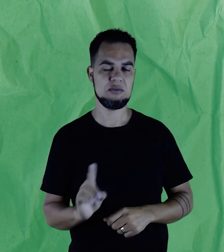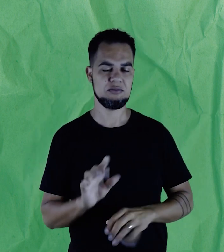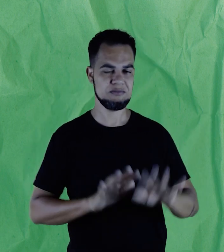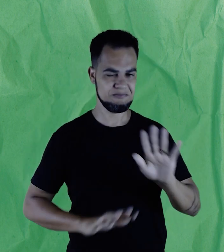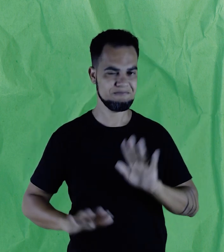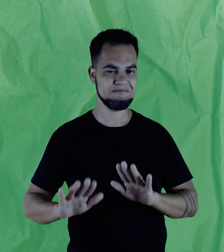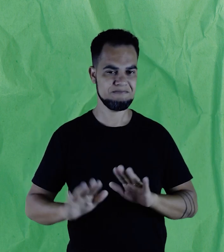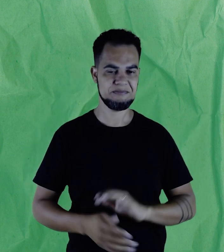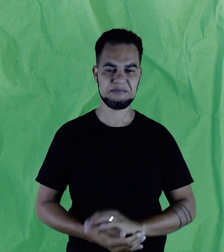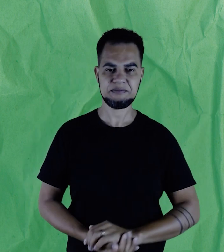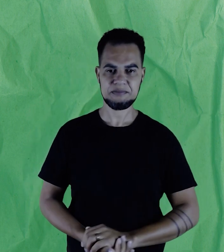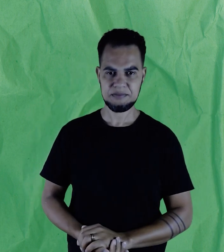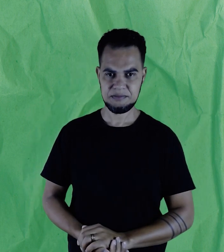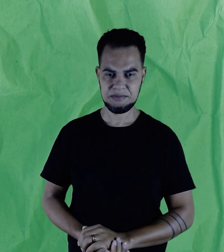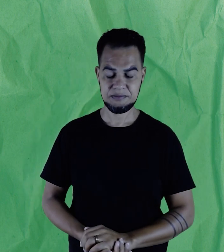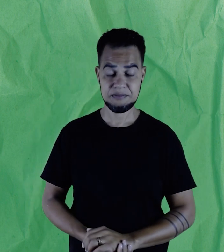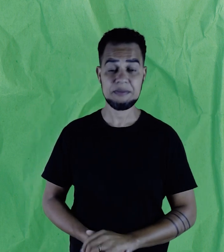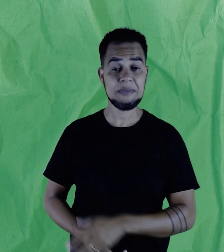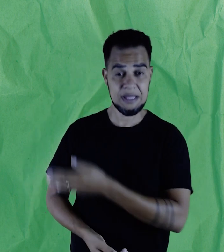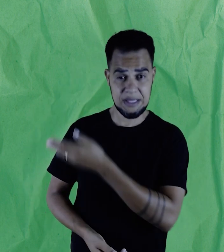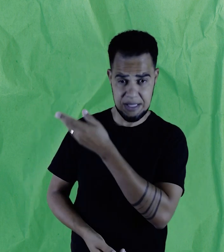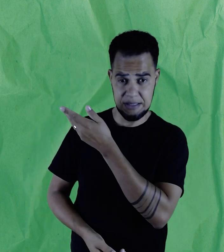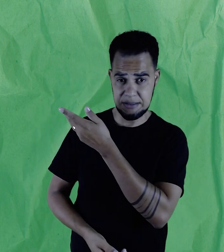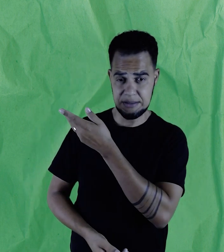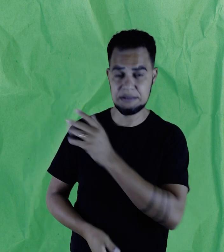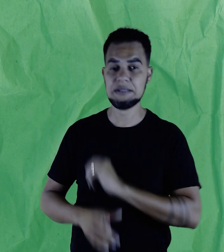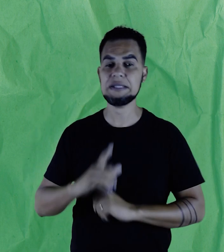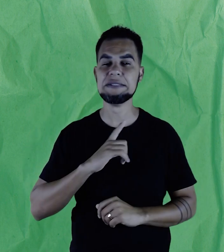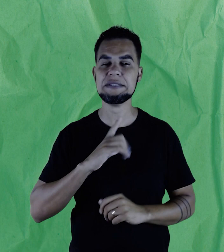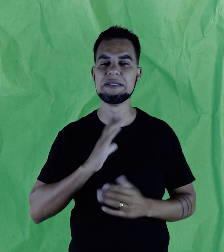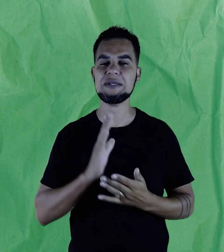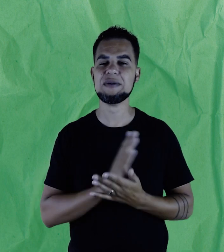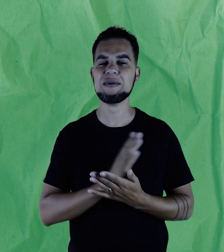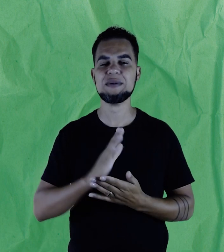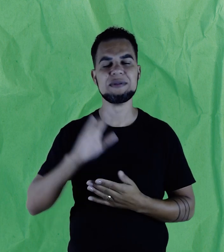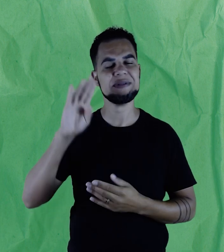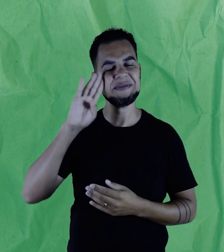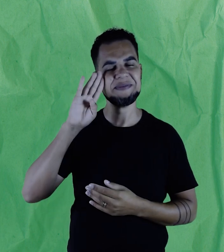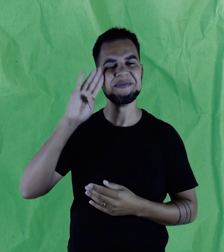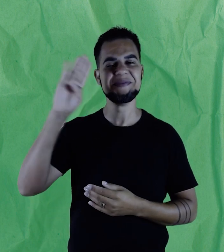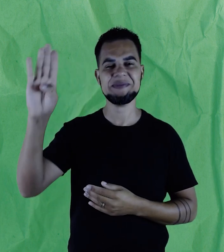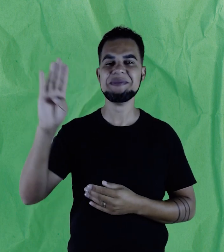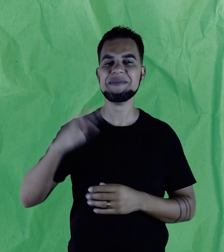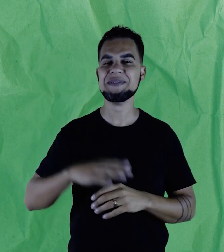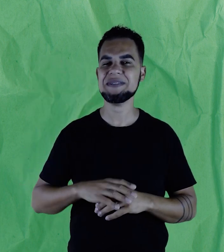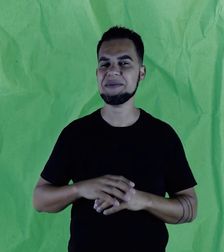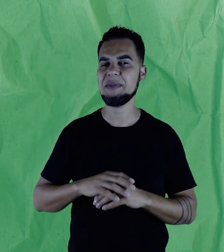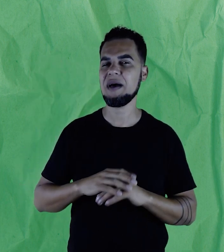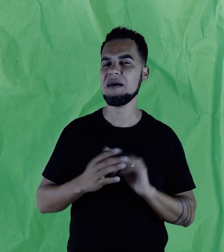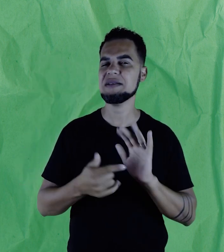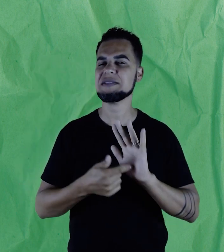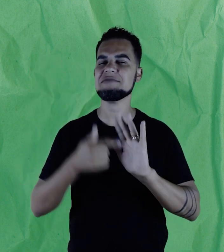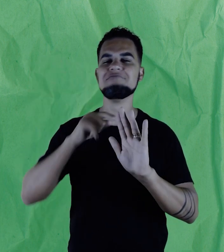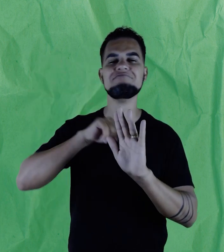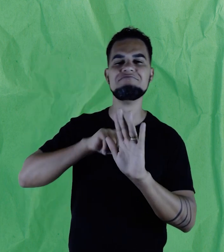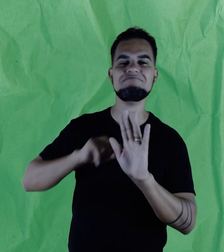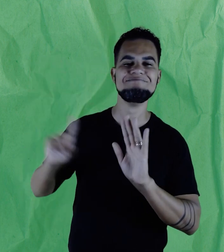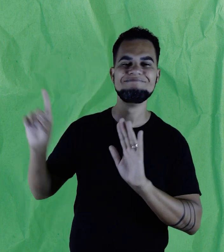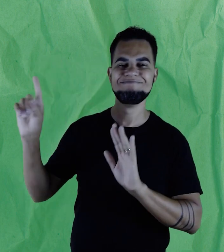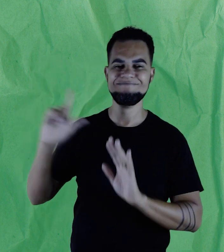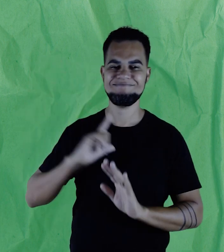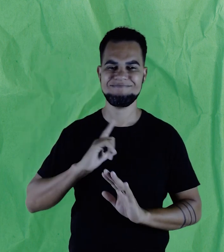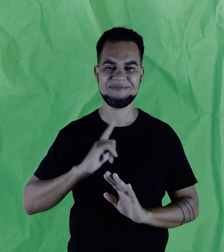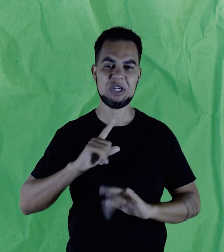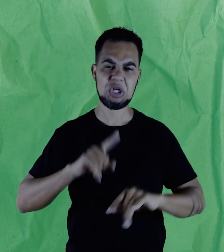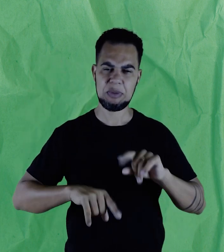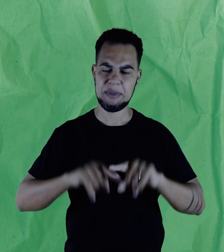cuidado. Bom, e aqui eu trouxe algumas das principais figuras de linguagem. No material de vocês tem muito mais, só que aqui eu trouxe